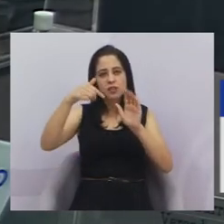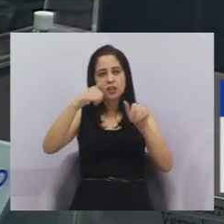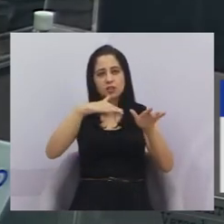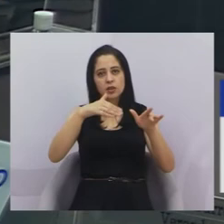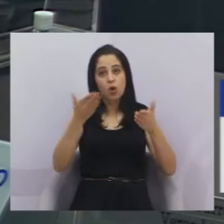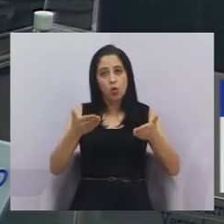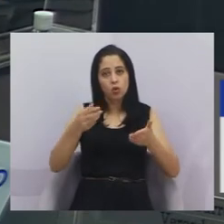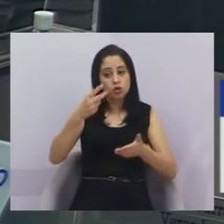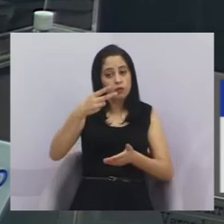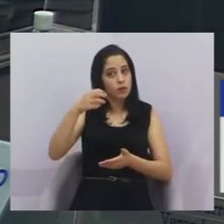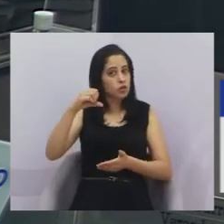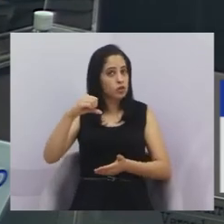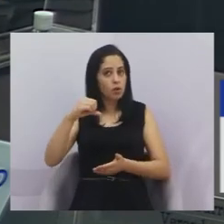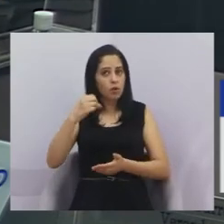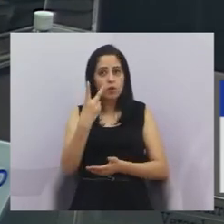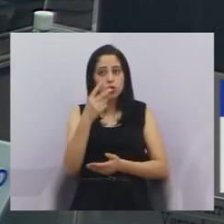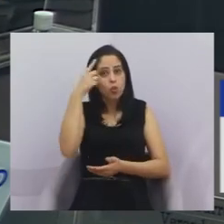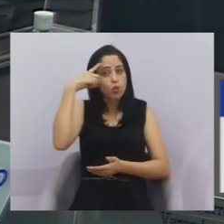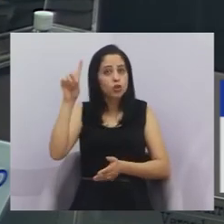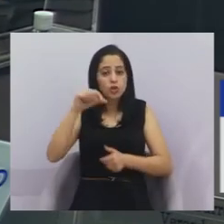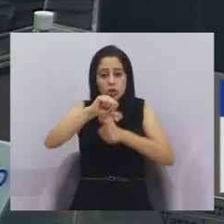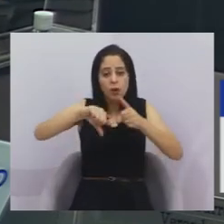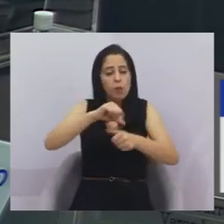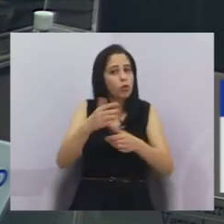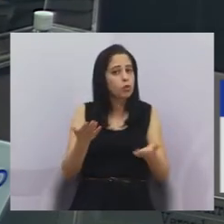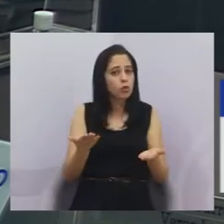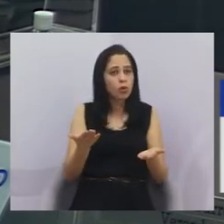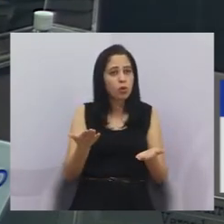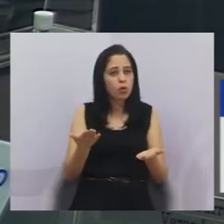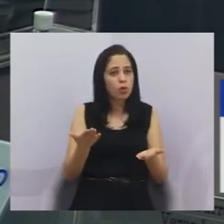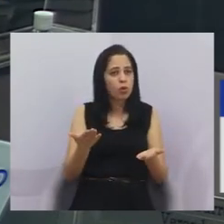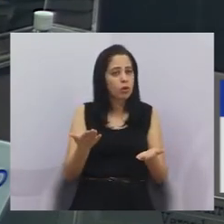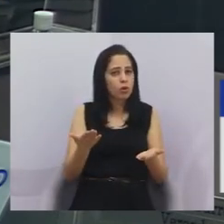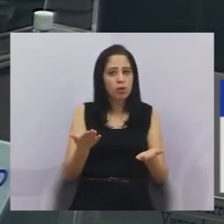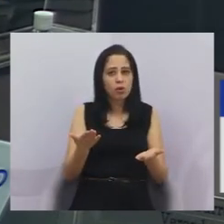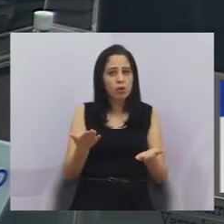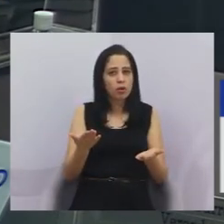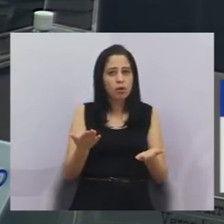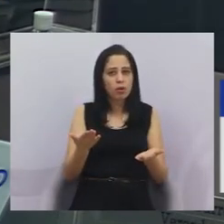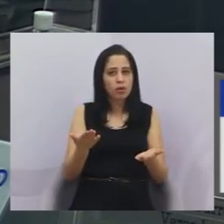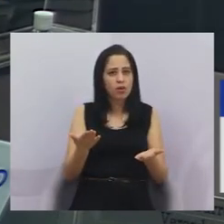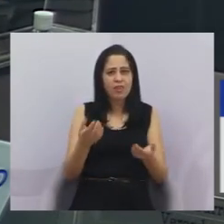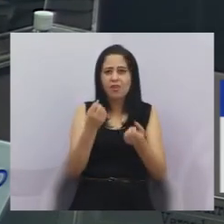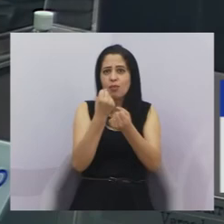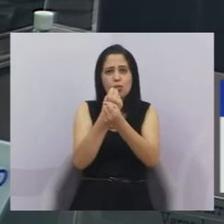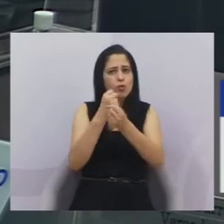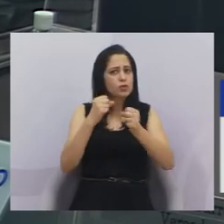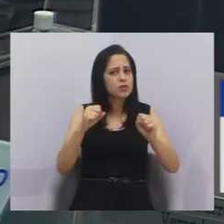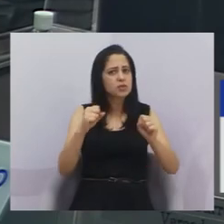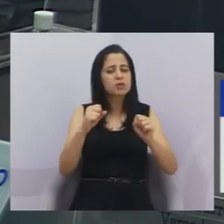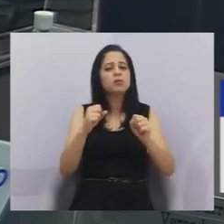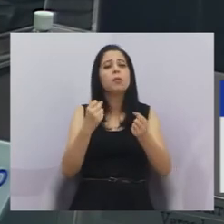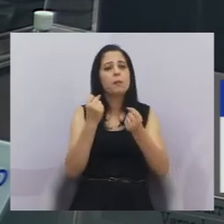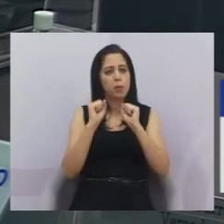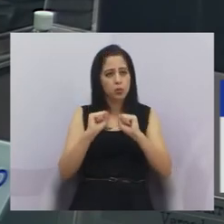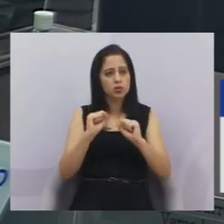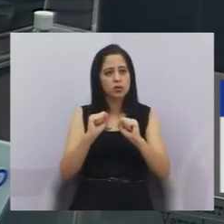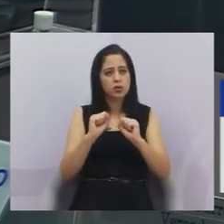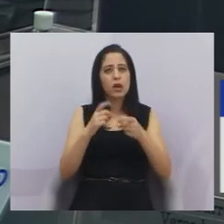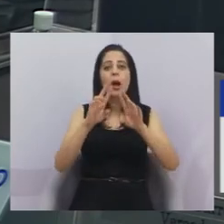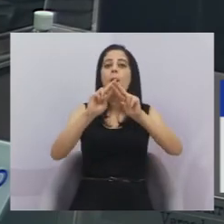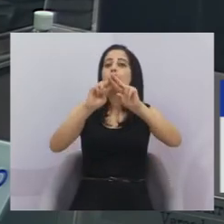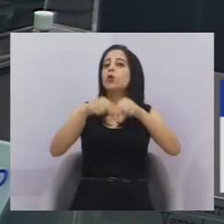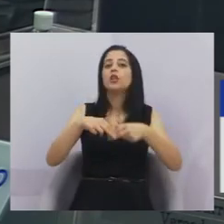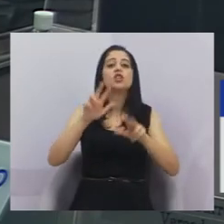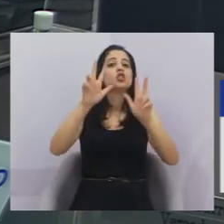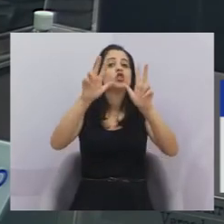no dia 29, há 2 dias tivemos uma modificação. Isso é plenamente possível e coerente, por isso que ninguém fez nenhuma